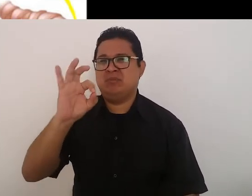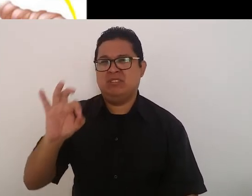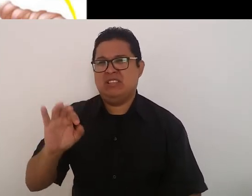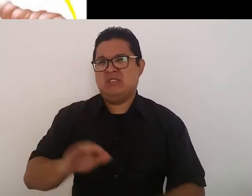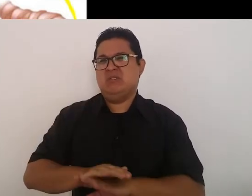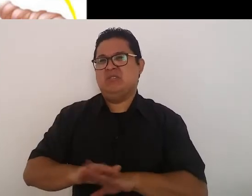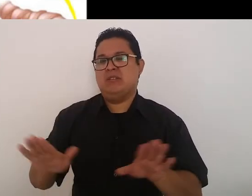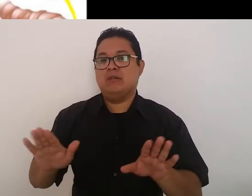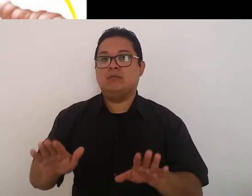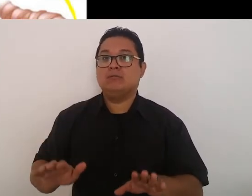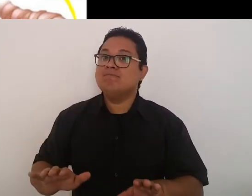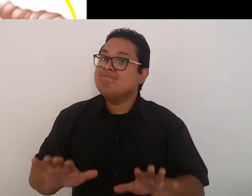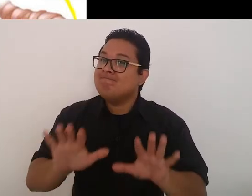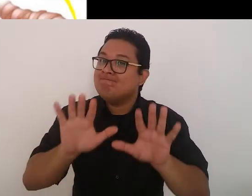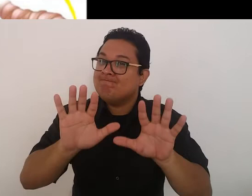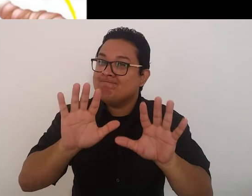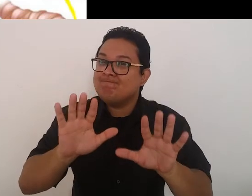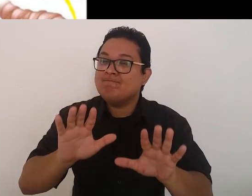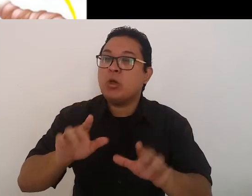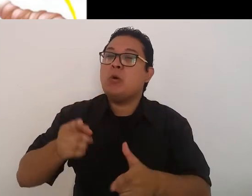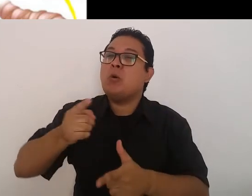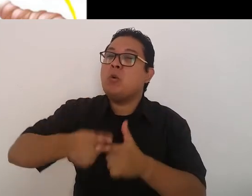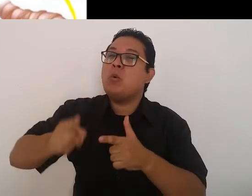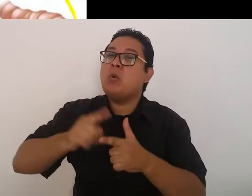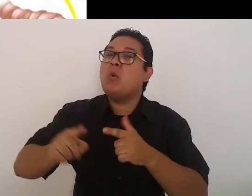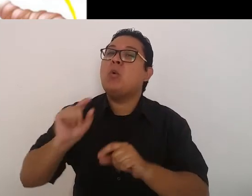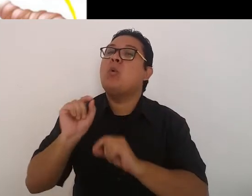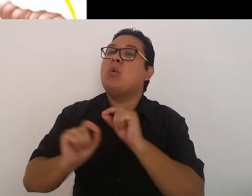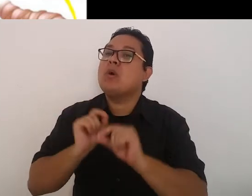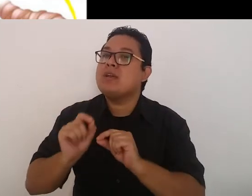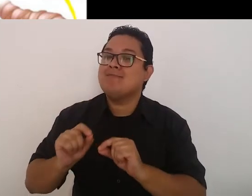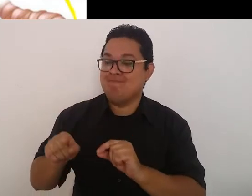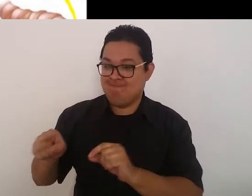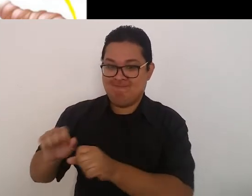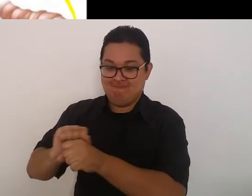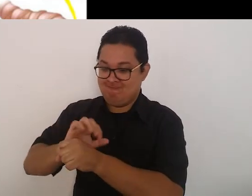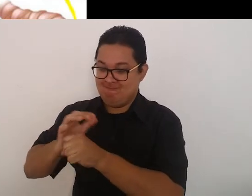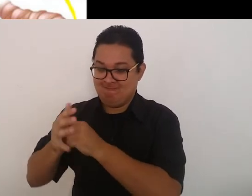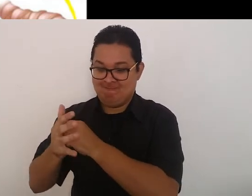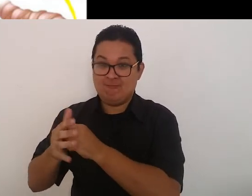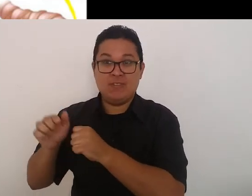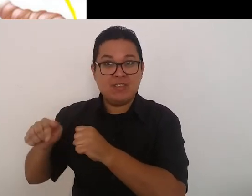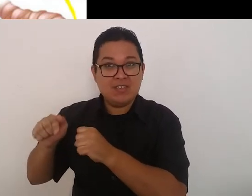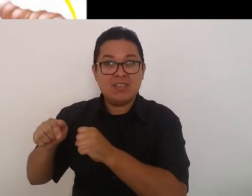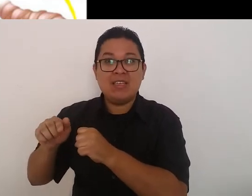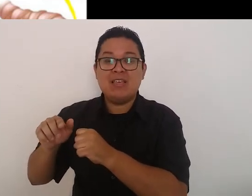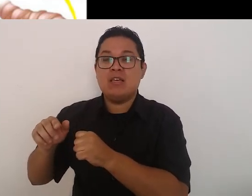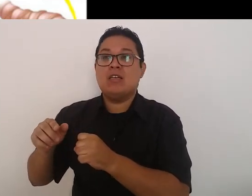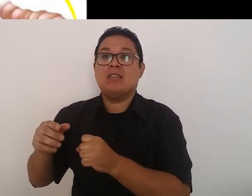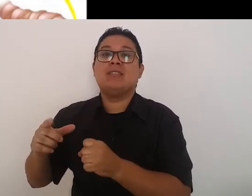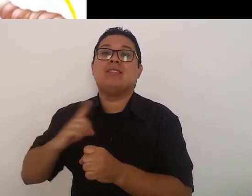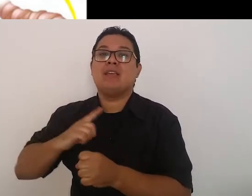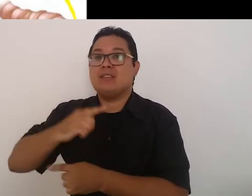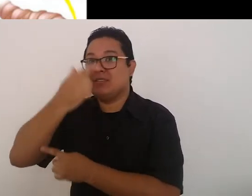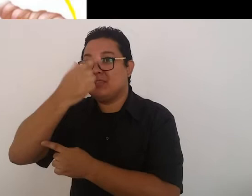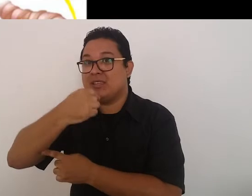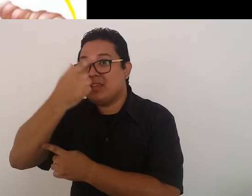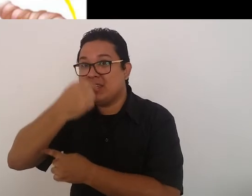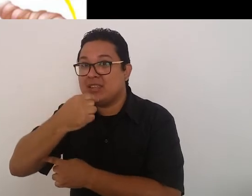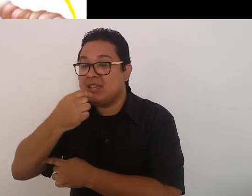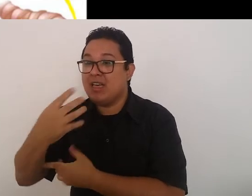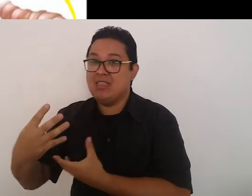se espalha rapidamente, porque o vírus, ele ao lesar aqui o nosso epitélio